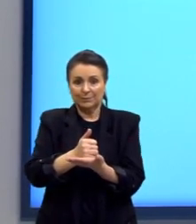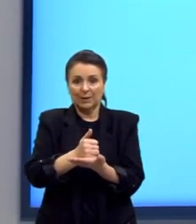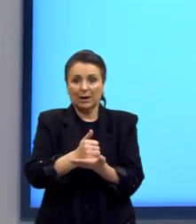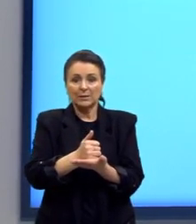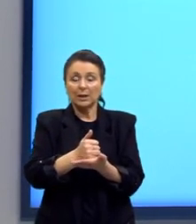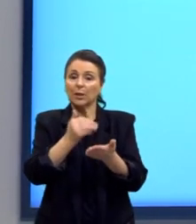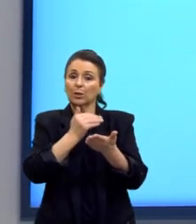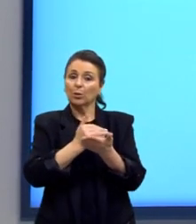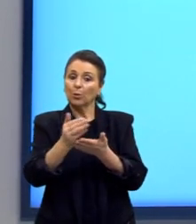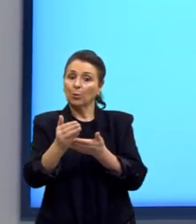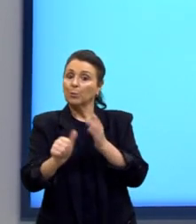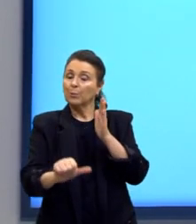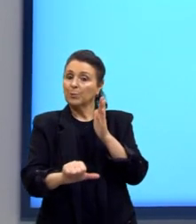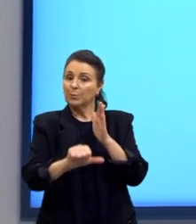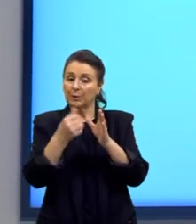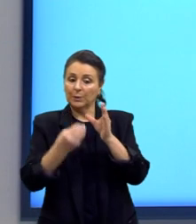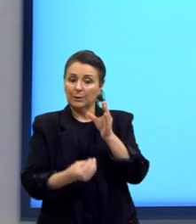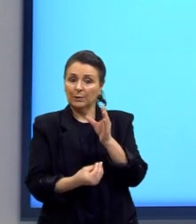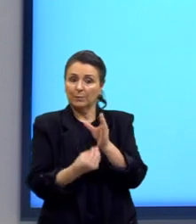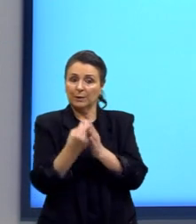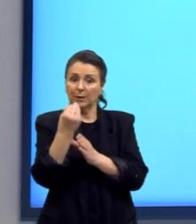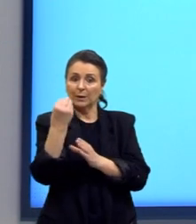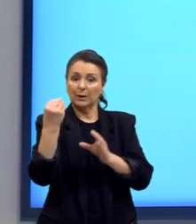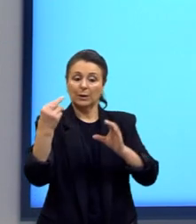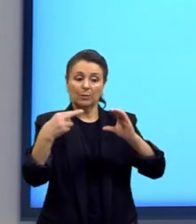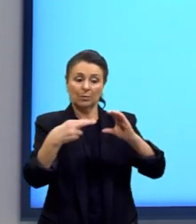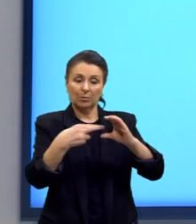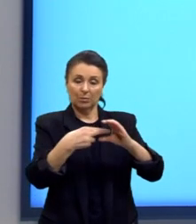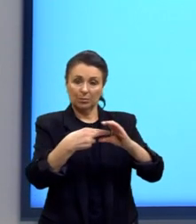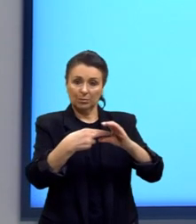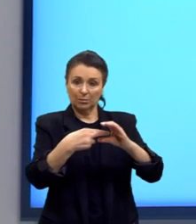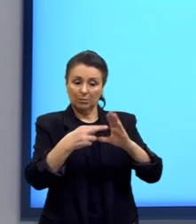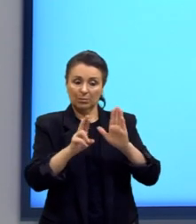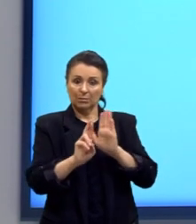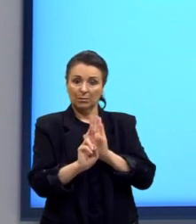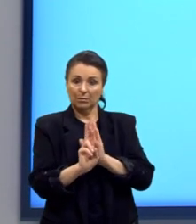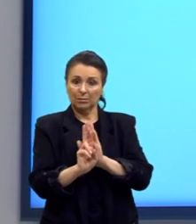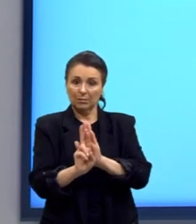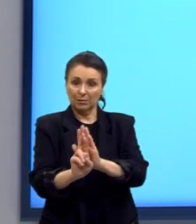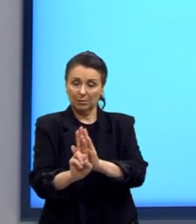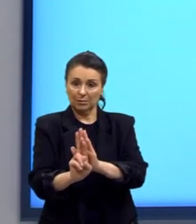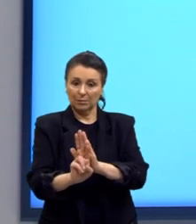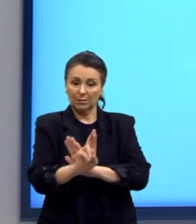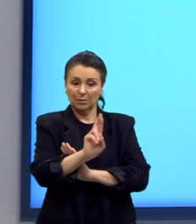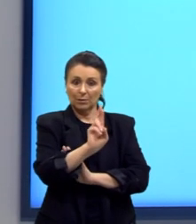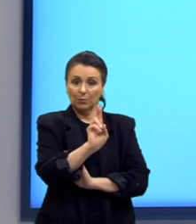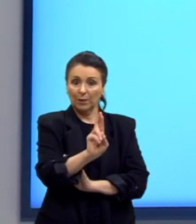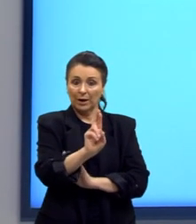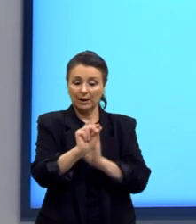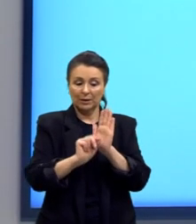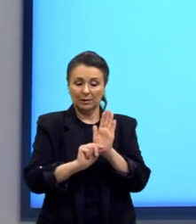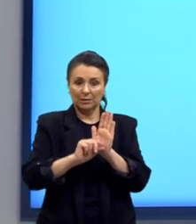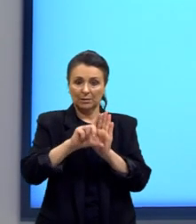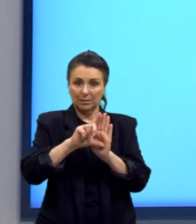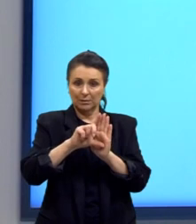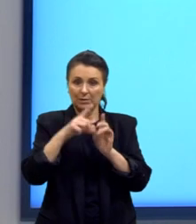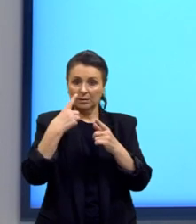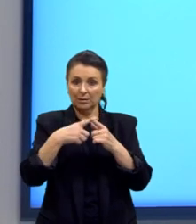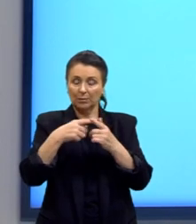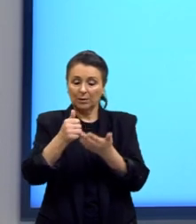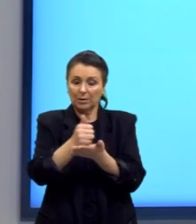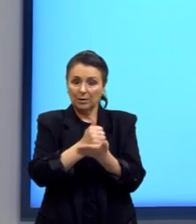cone original então nós temos um raio esse raio ele está representado aqui por r maiúsculo porque